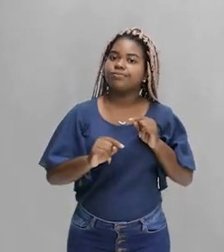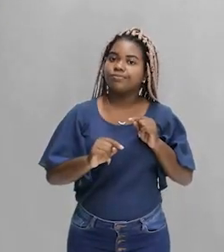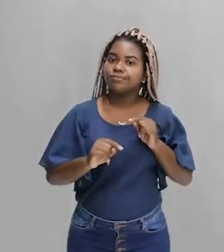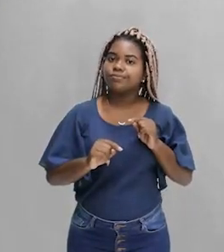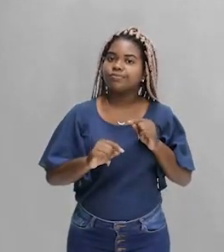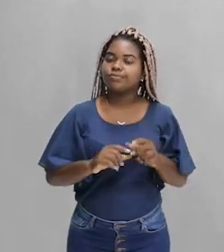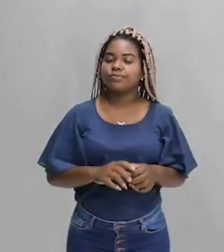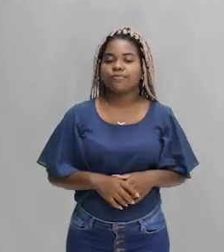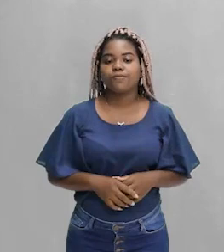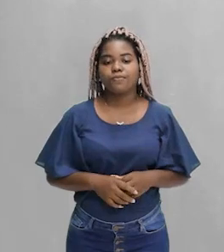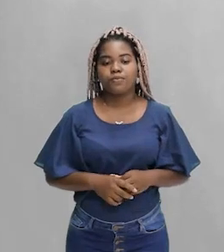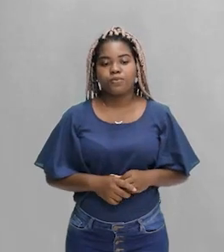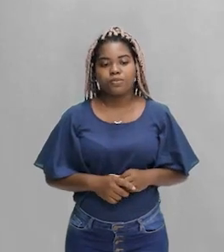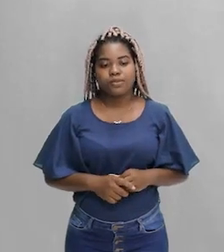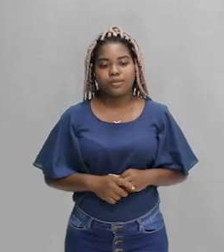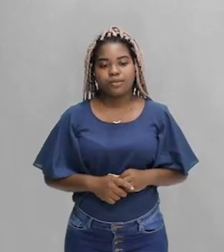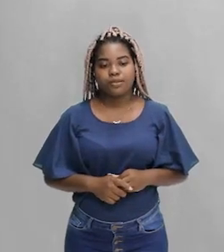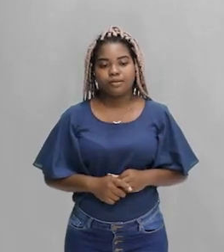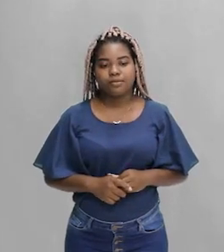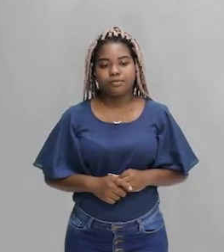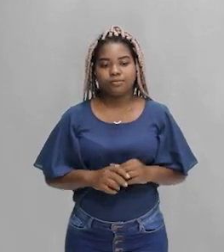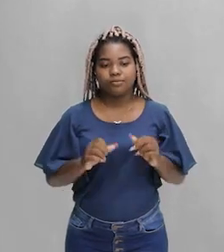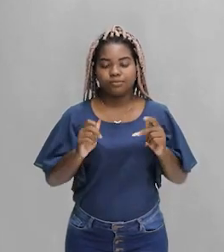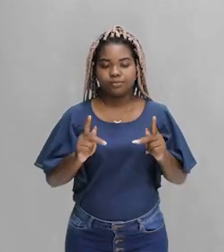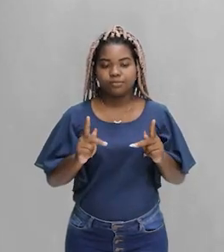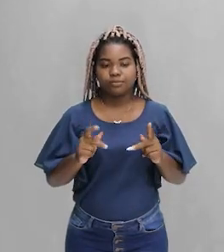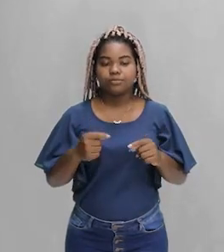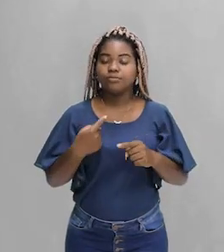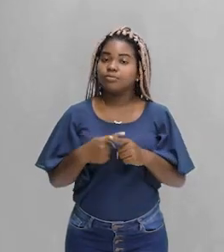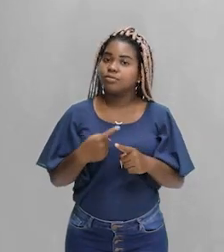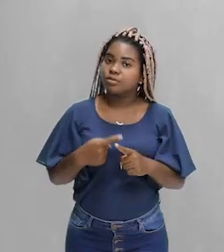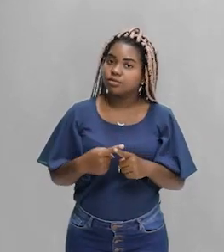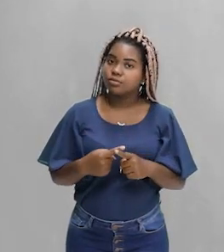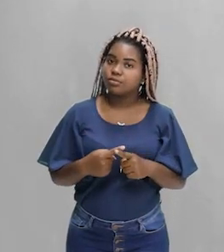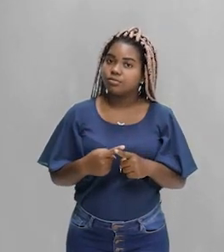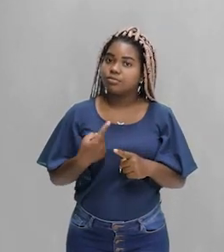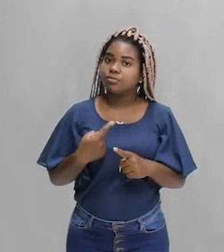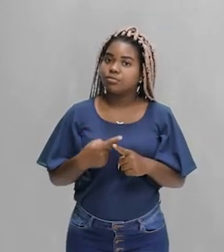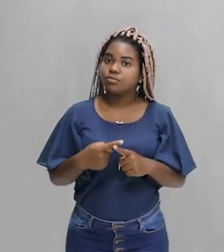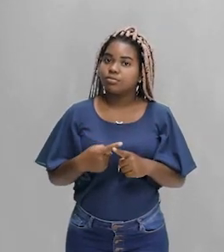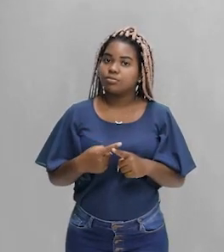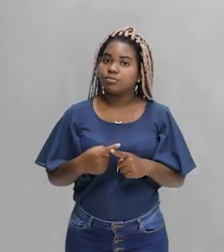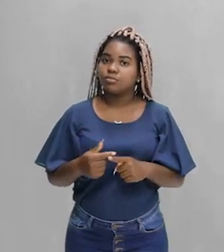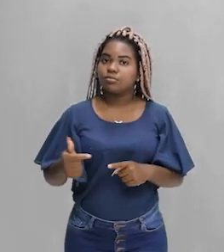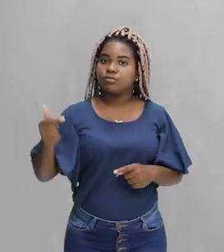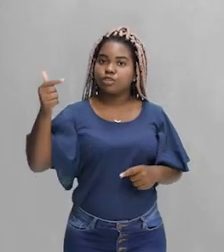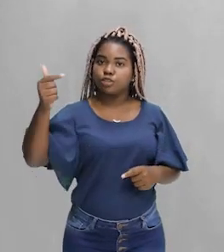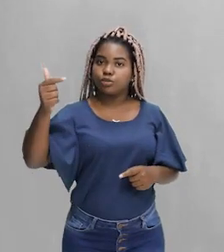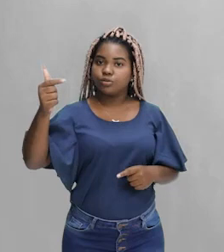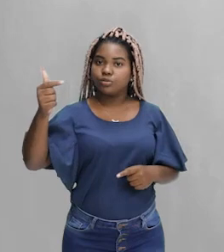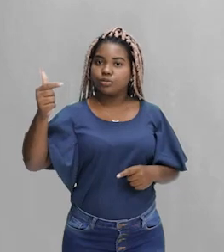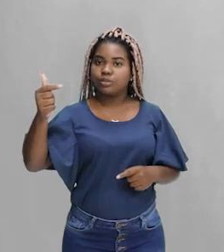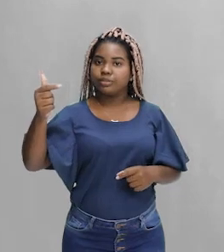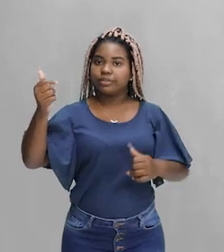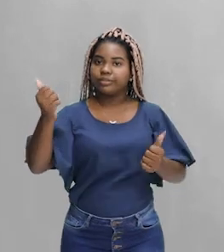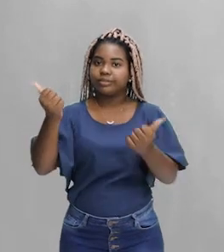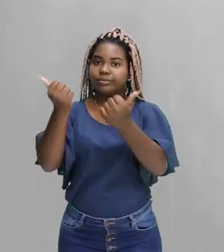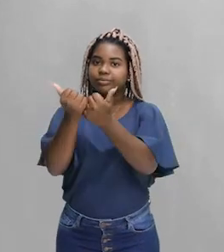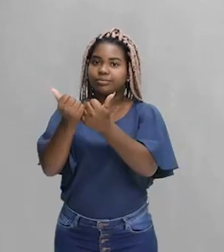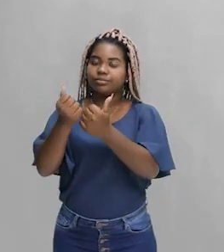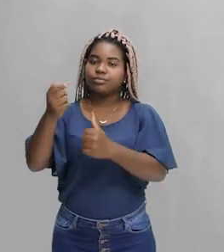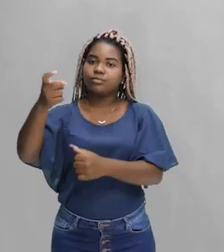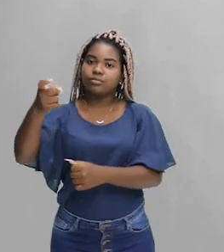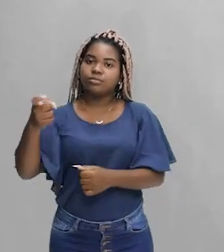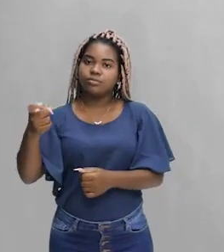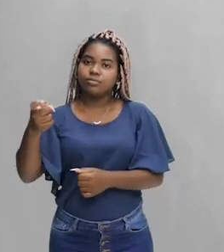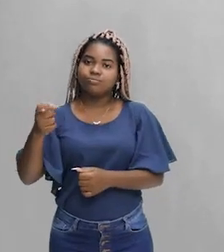para este caso aqui, essa letra C não satisfaz. Por quê? Porque lá no lugar daquele 2, era para ser uma letrinha, uma